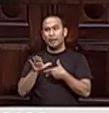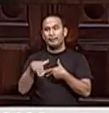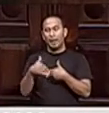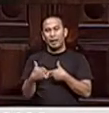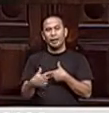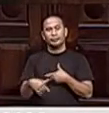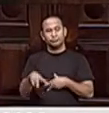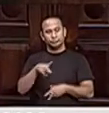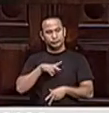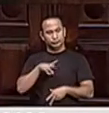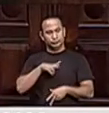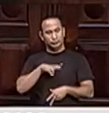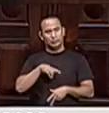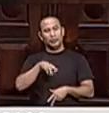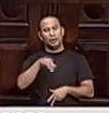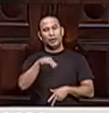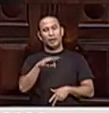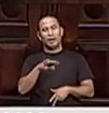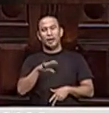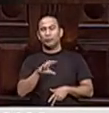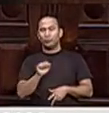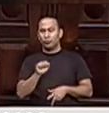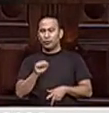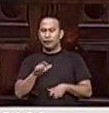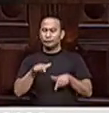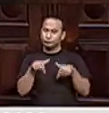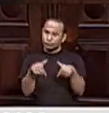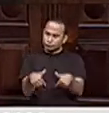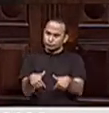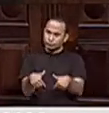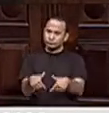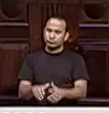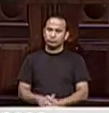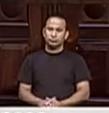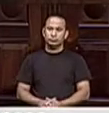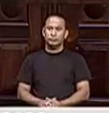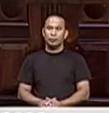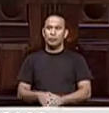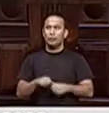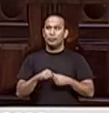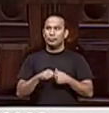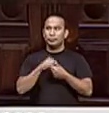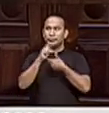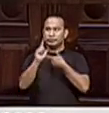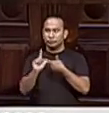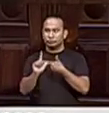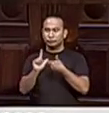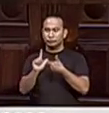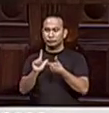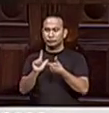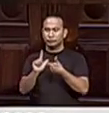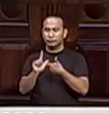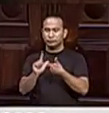relator assim se manifesta. O Poder Legislativo